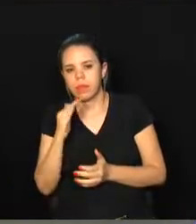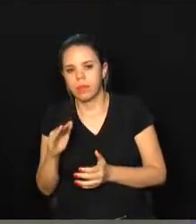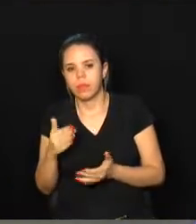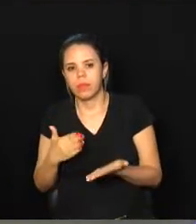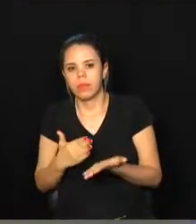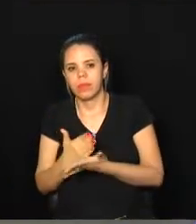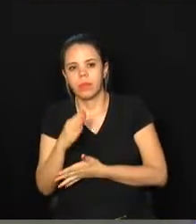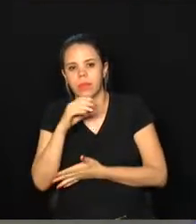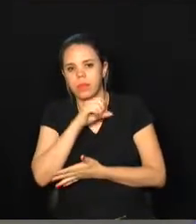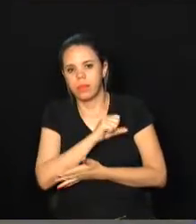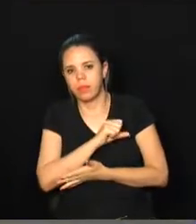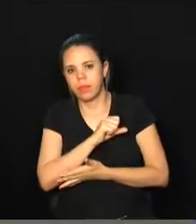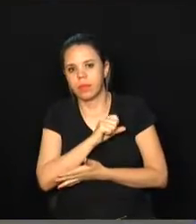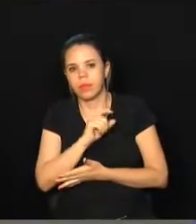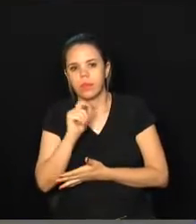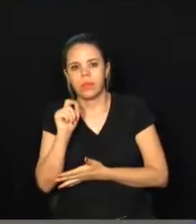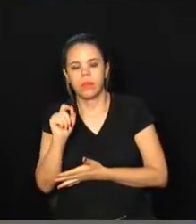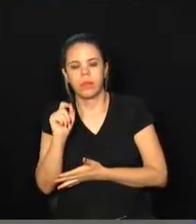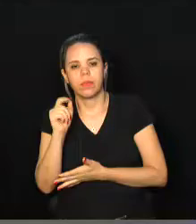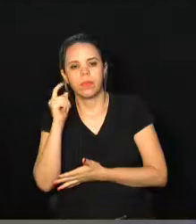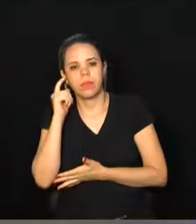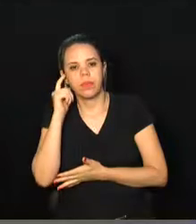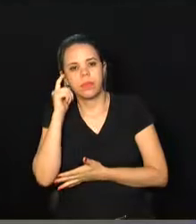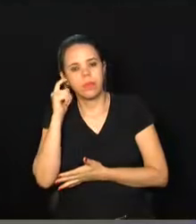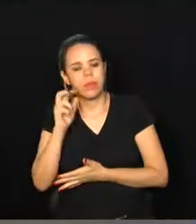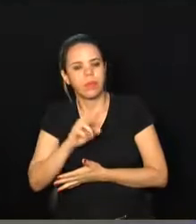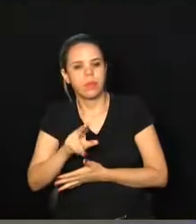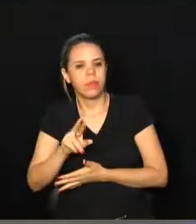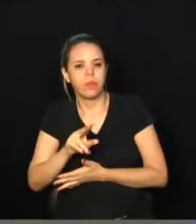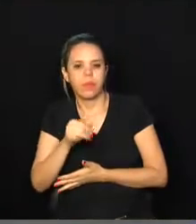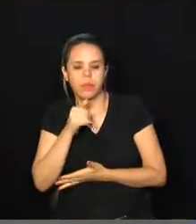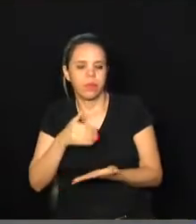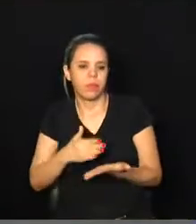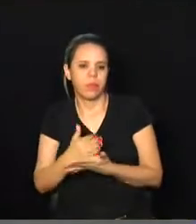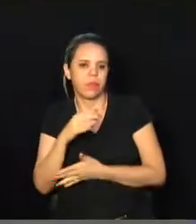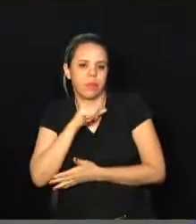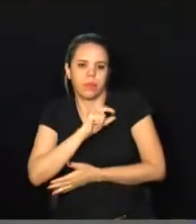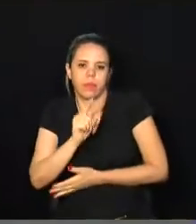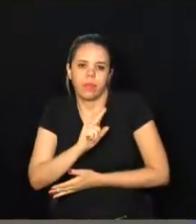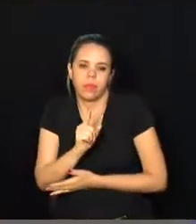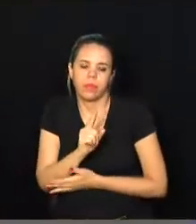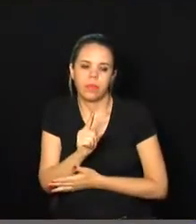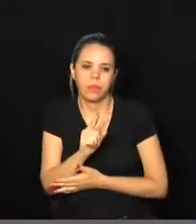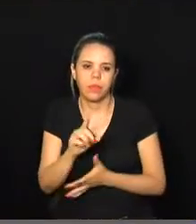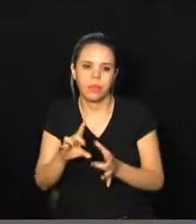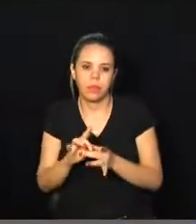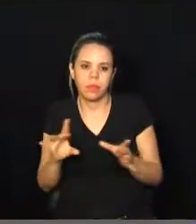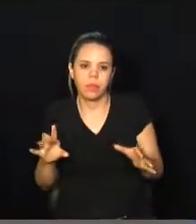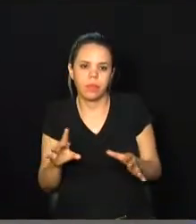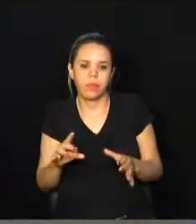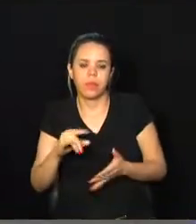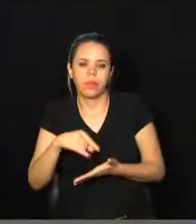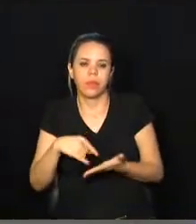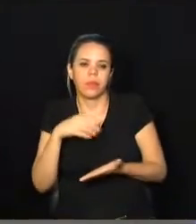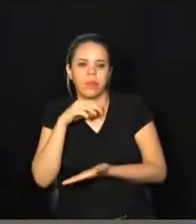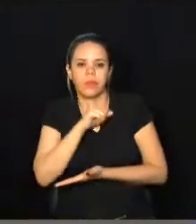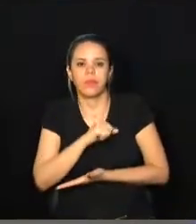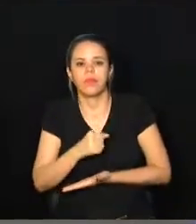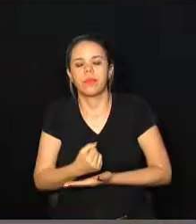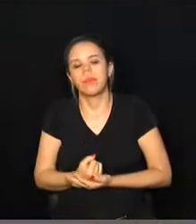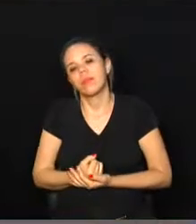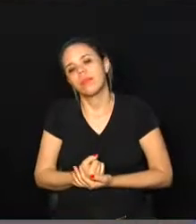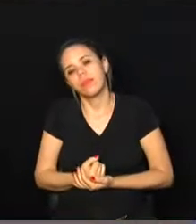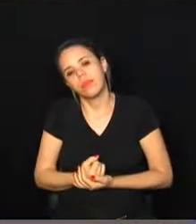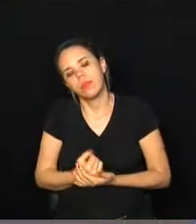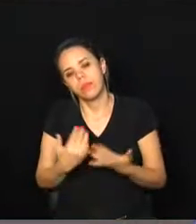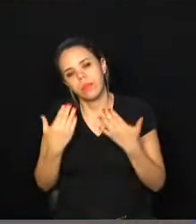aprovação rápida, mas que não é bem uma aprovação rápida, nada mais do que a liberação de um alvará imediato,